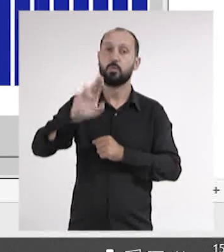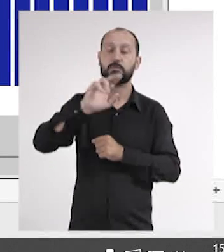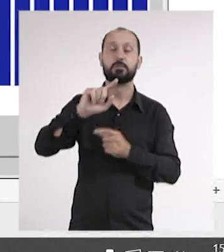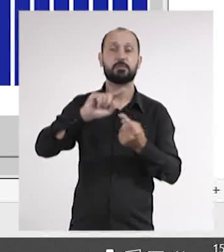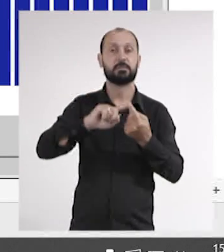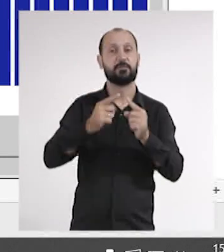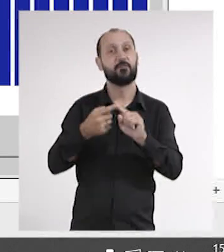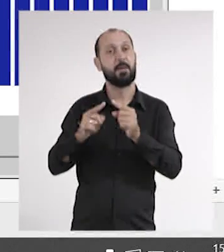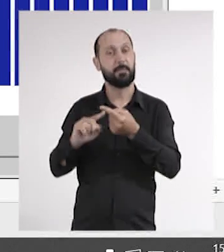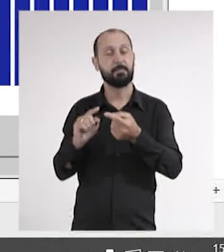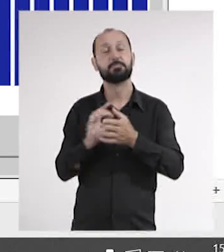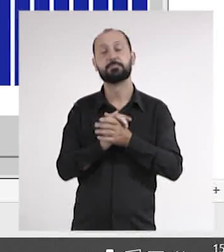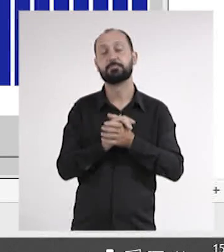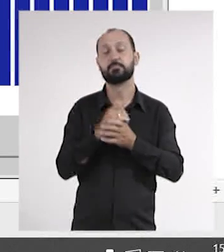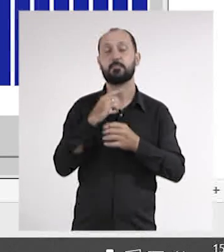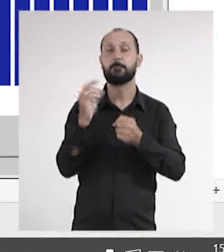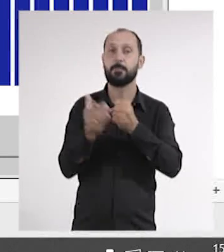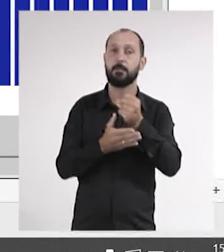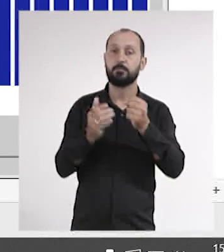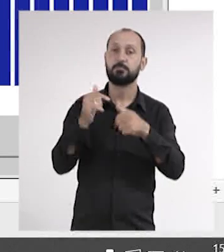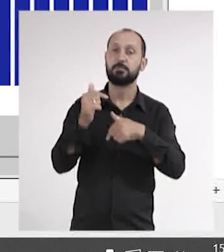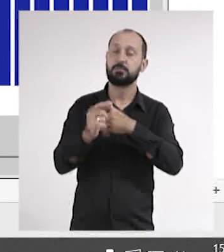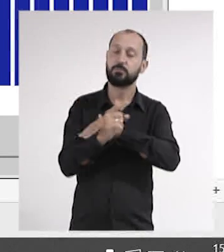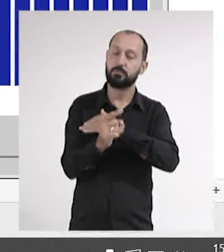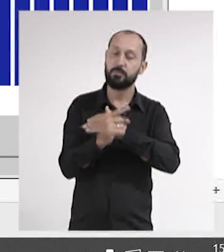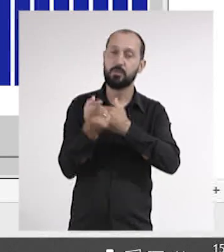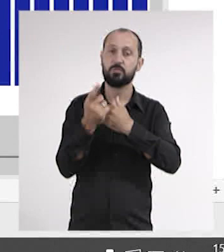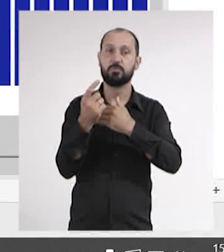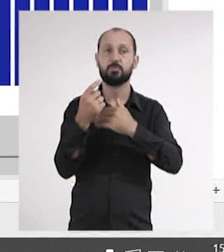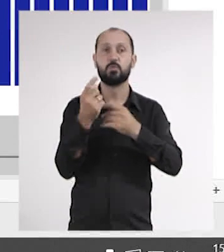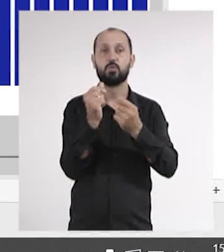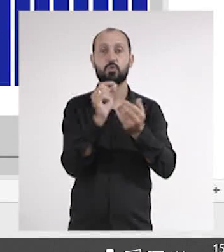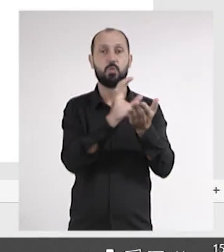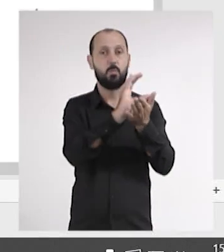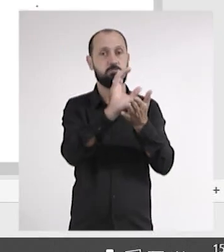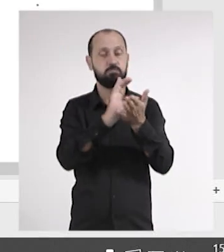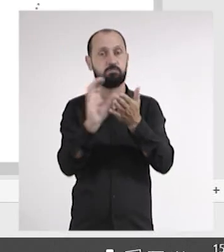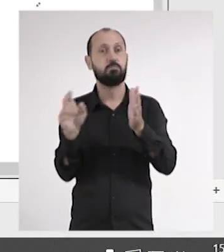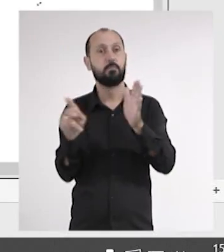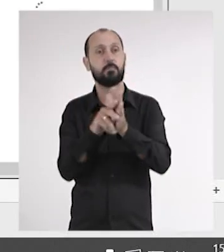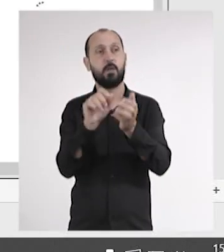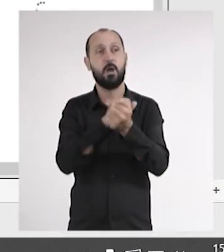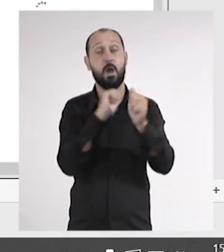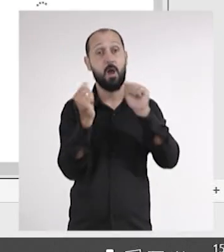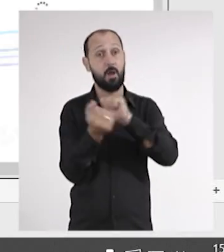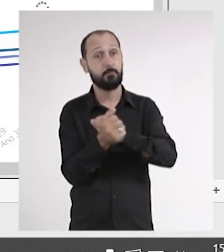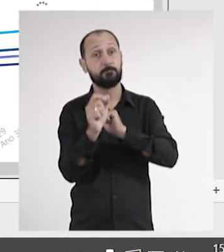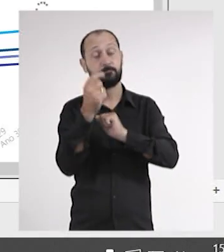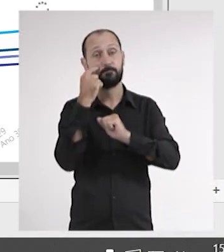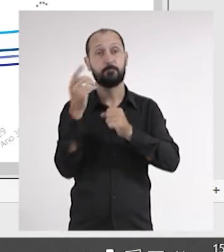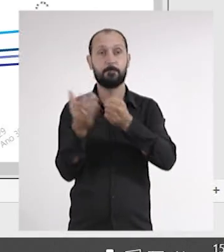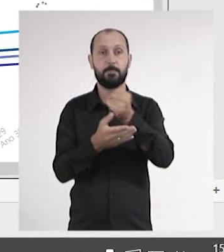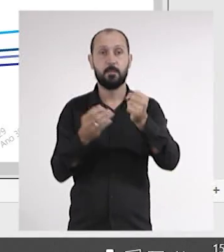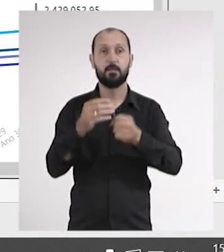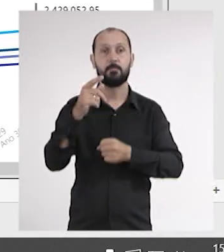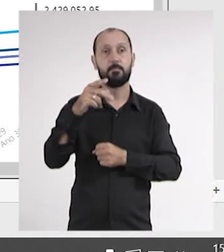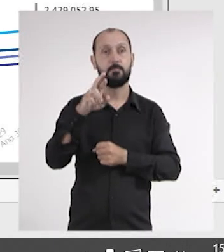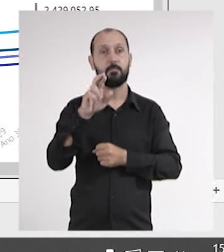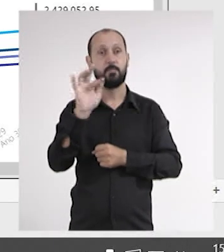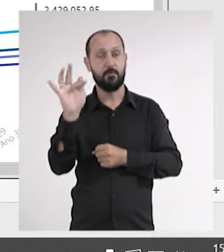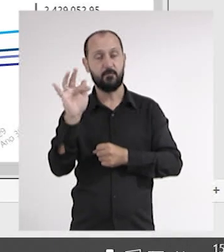ferramenta, além de bases de serviços operacionais, os investimentos na própria adequação de bases da PRF,